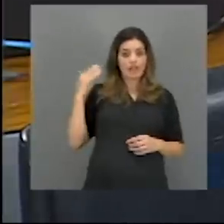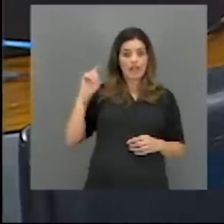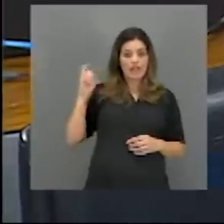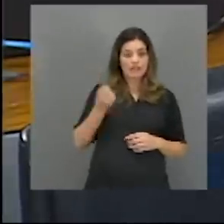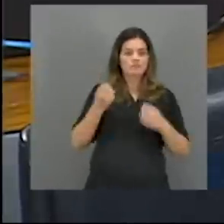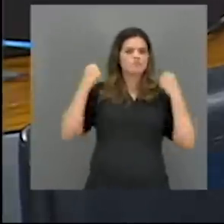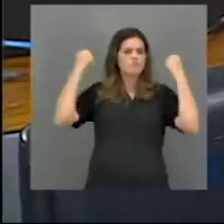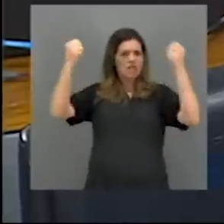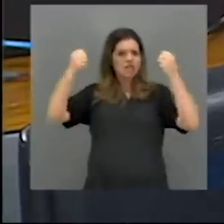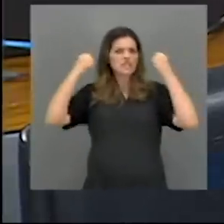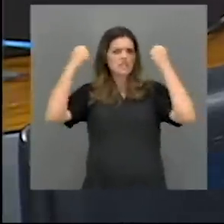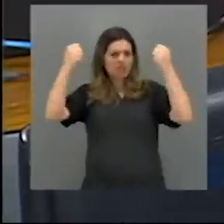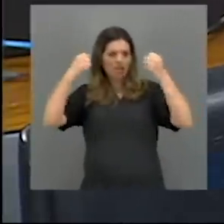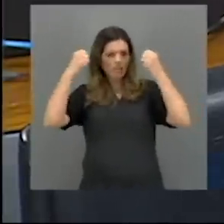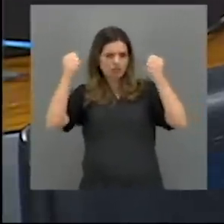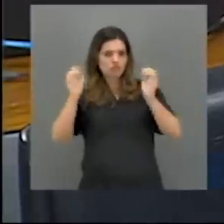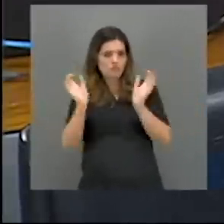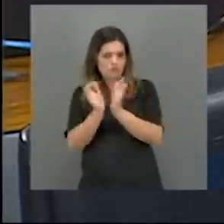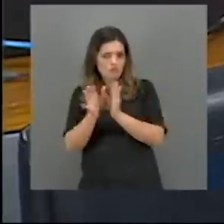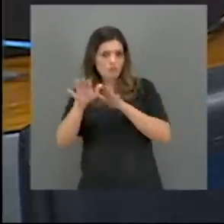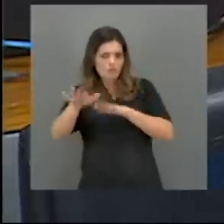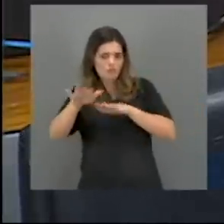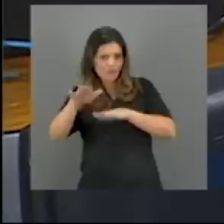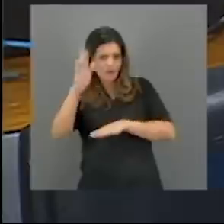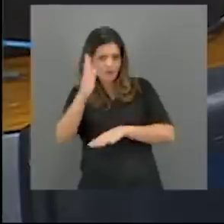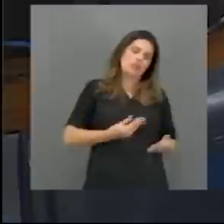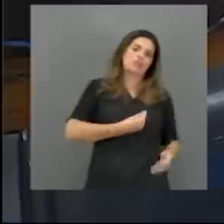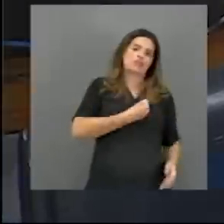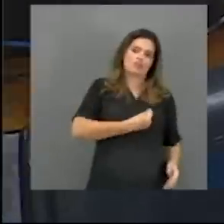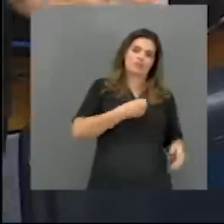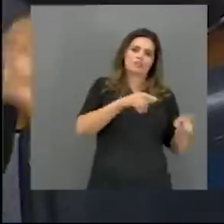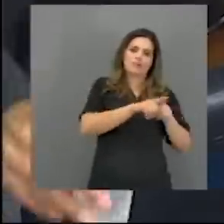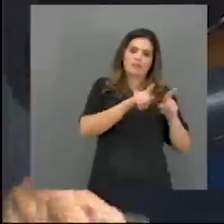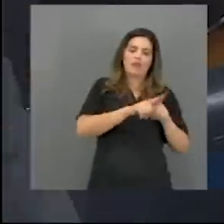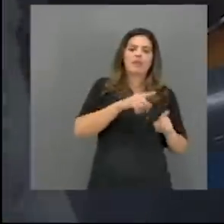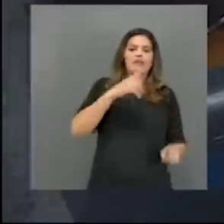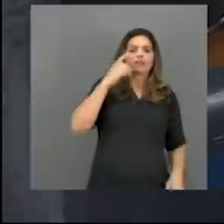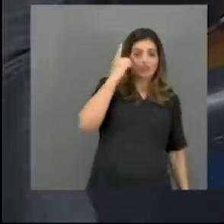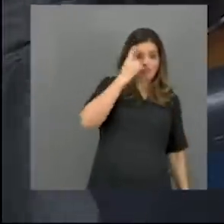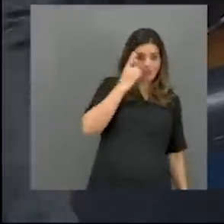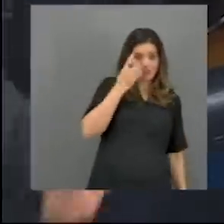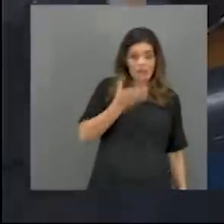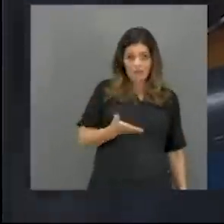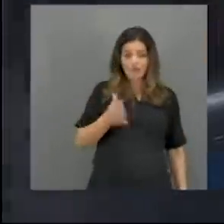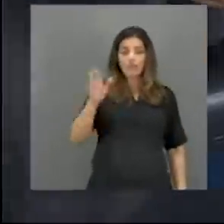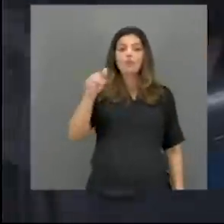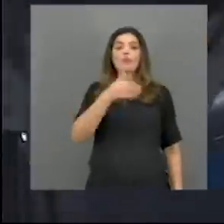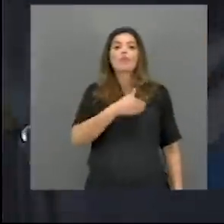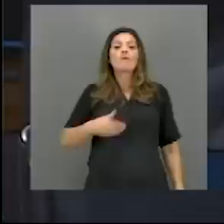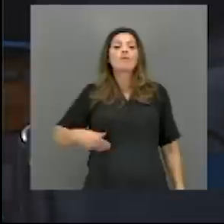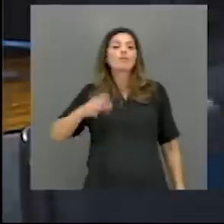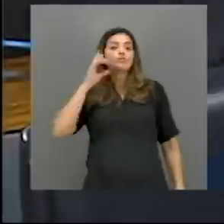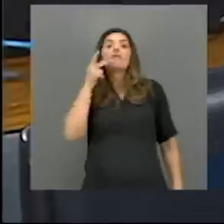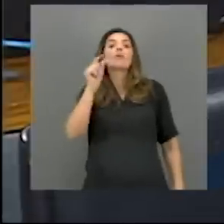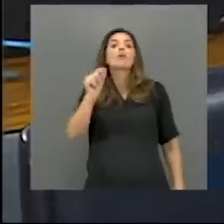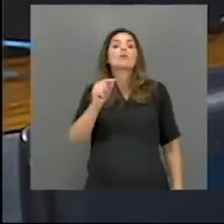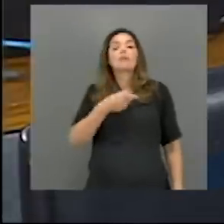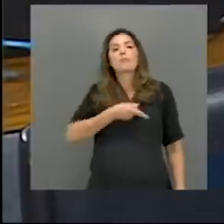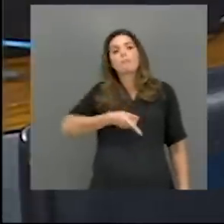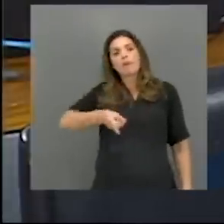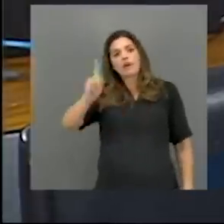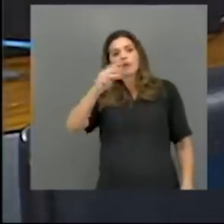no Movimento Brasil Livre, ainda sou militante, mas agora também parlamentar, o governo Dilma mandou o ministro da Justiça